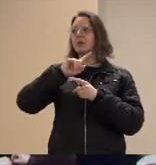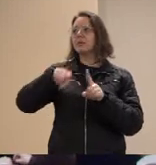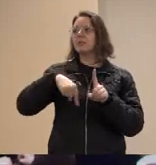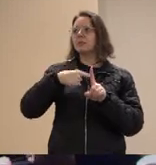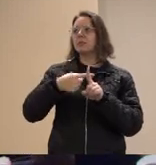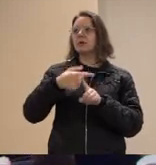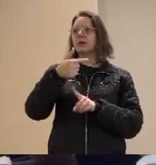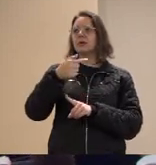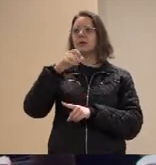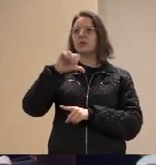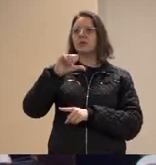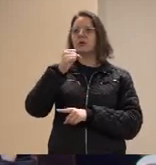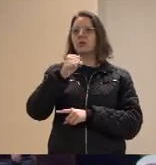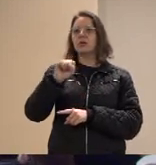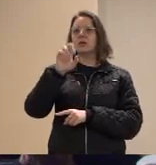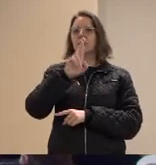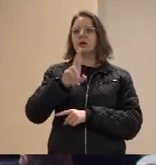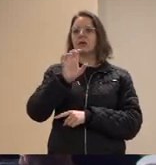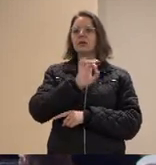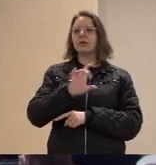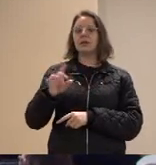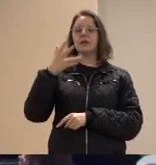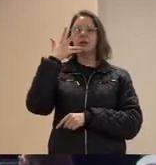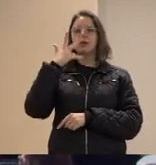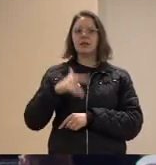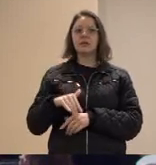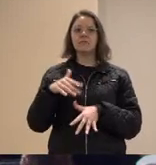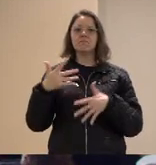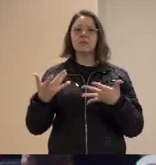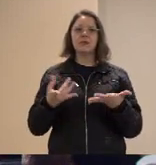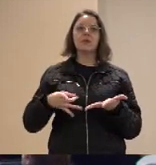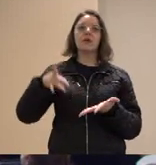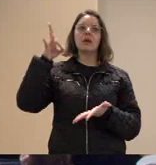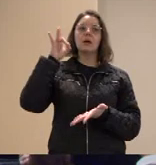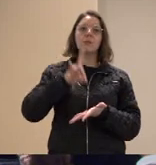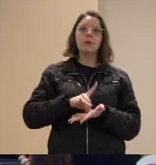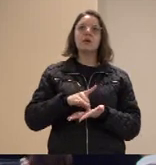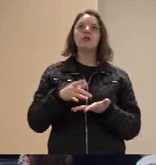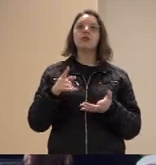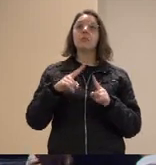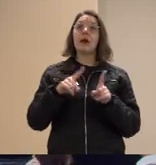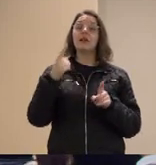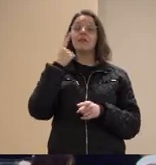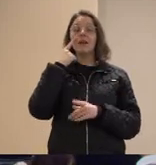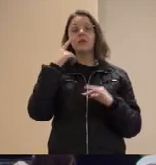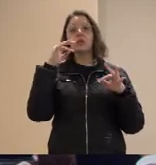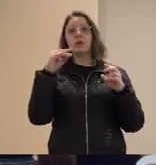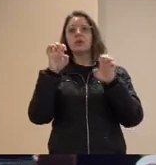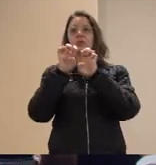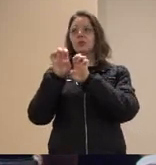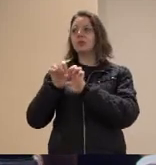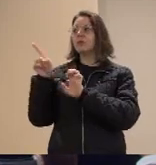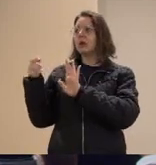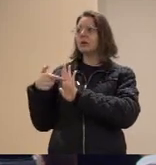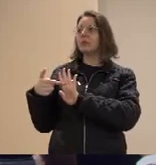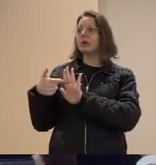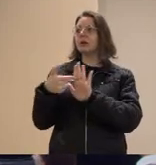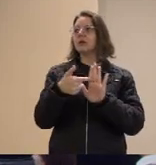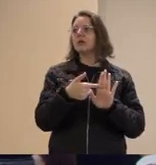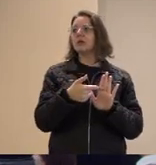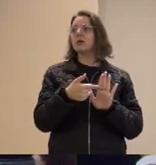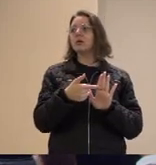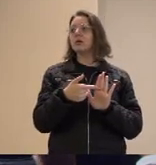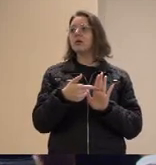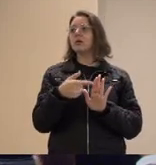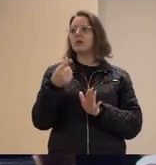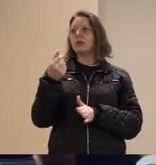R$ 798 por criança. Então, realmente, mas olhando, né, toda essa estrutura que vocês apresentam, realmente é um